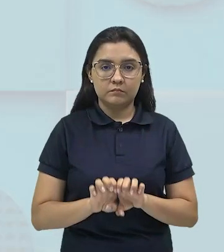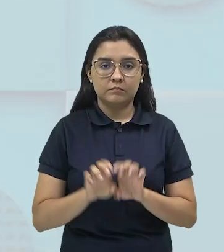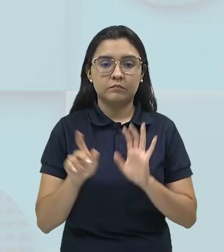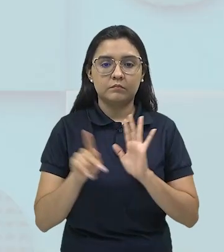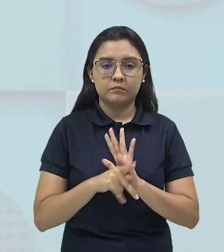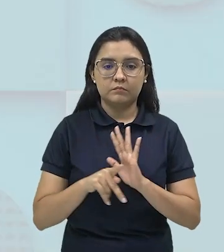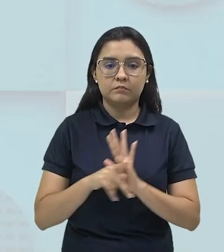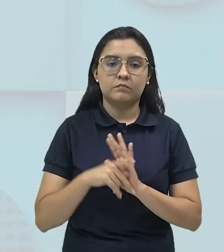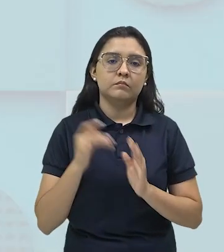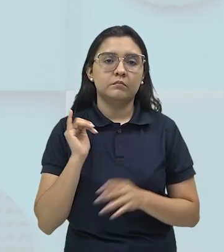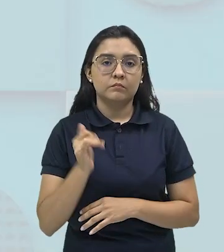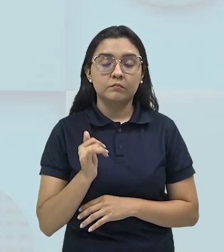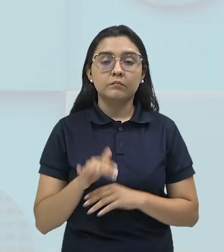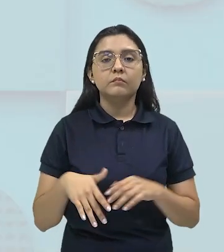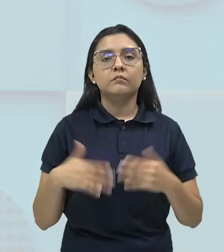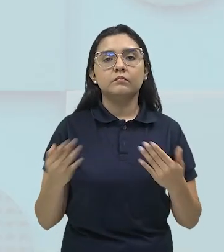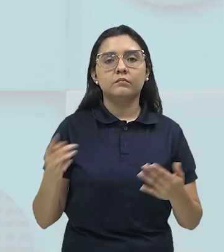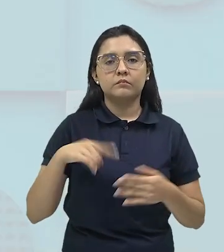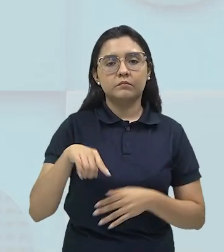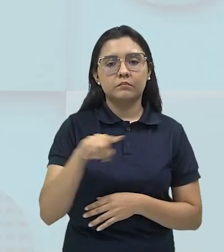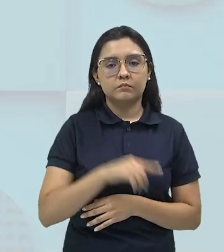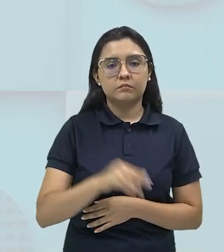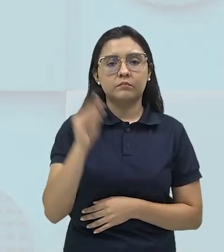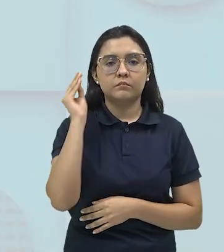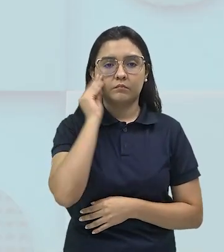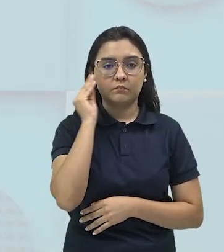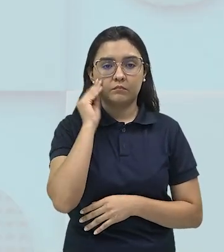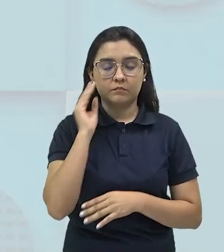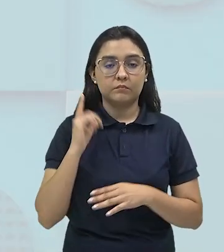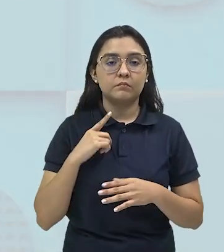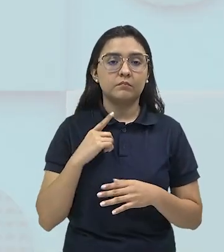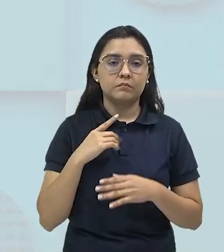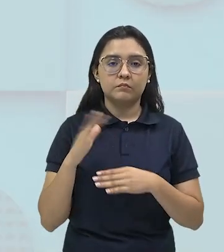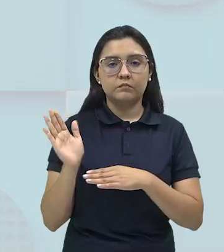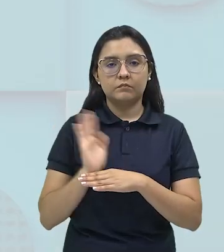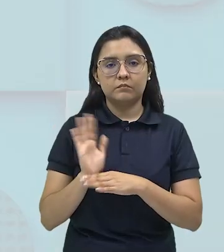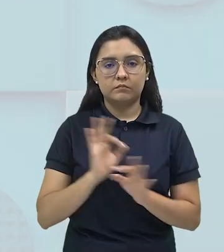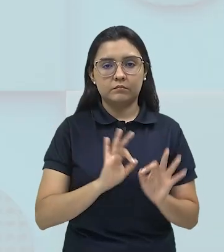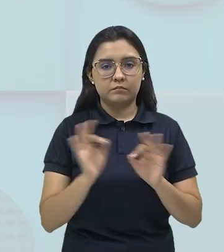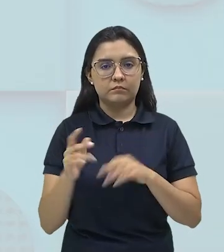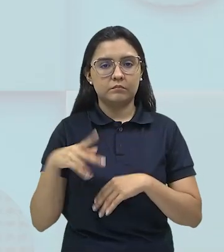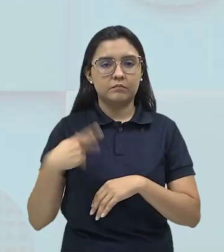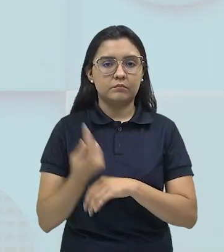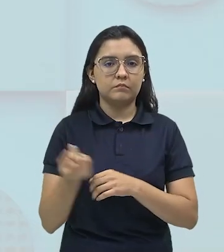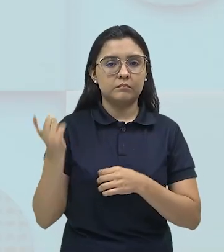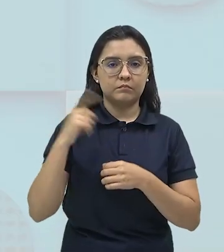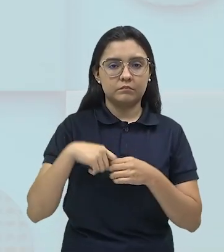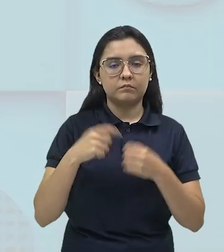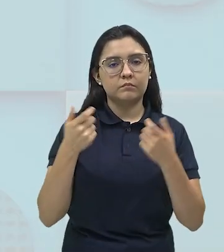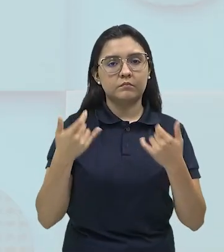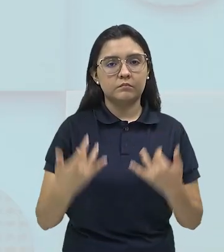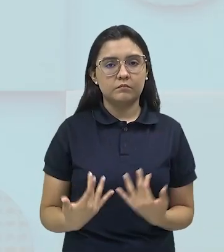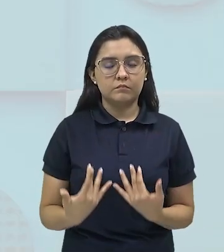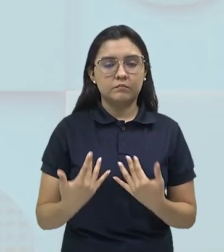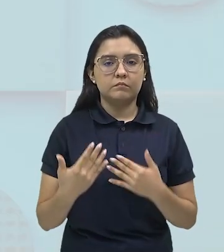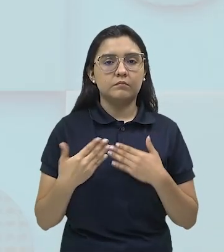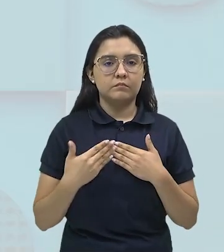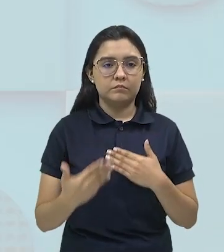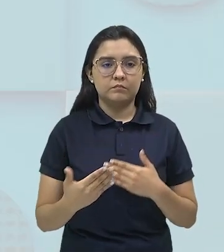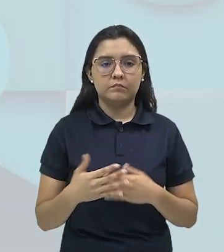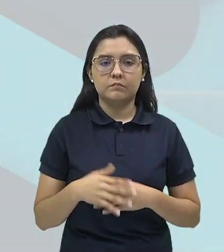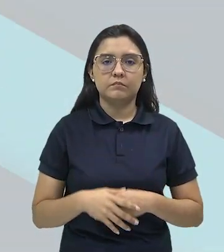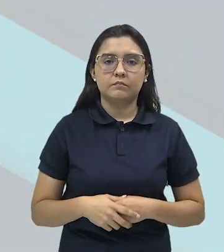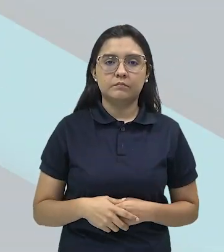conto. E aí vocês vão ver agora um vídeo, e depois nós vamos retornar com vocês para fazermos os comentários. Segue o vídeo para